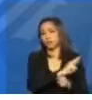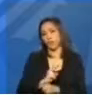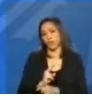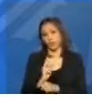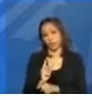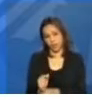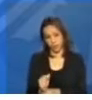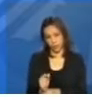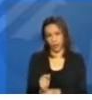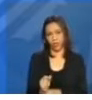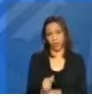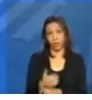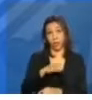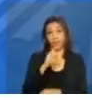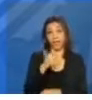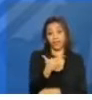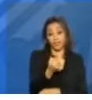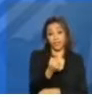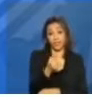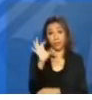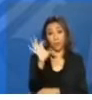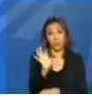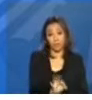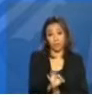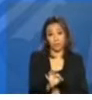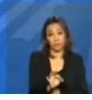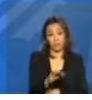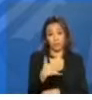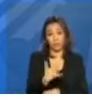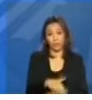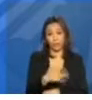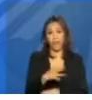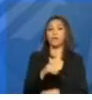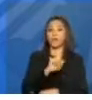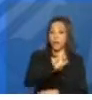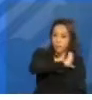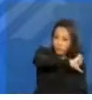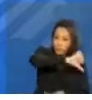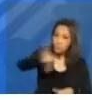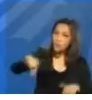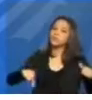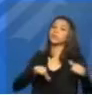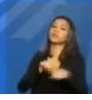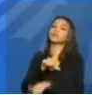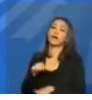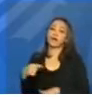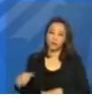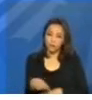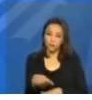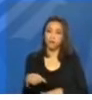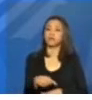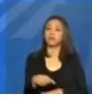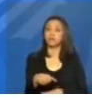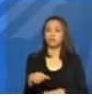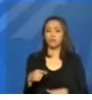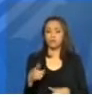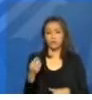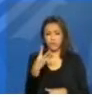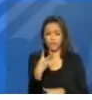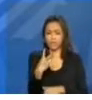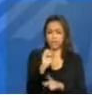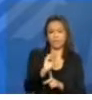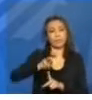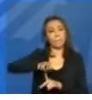mais de 20% ao mês. Então, haverá uma mudança estrutural em 30 milhões